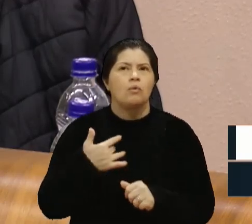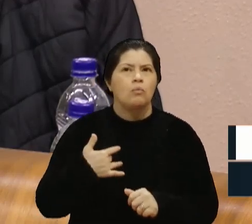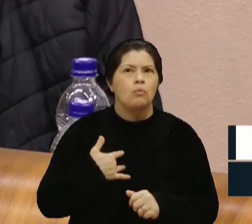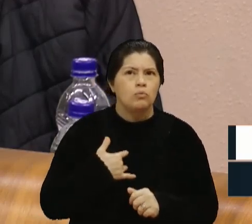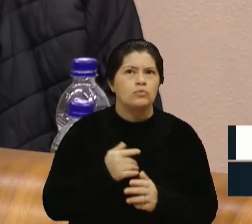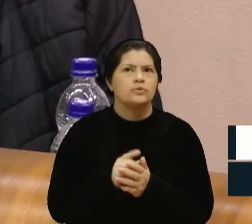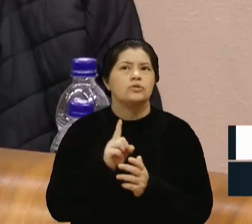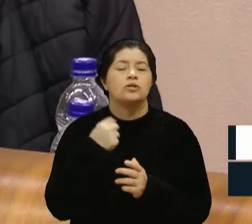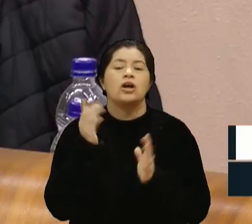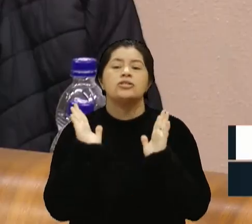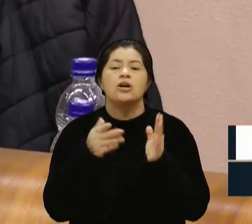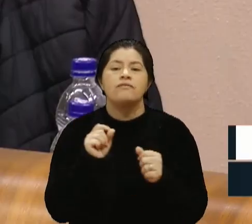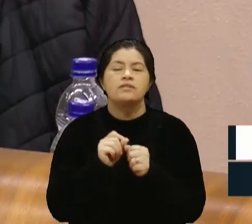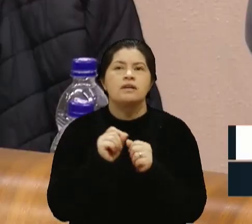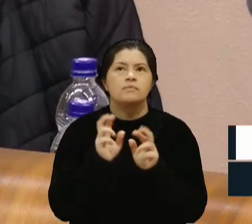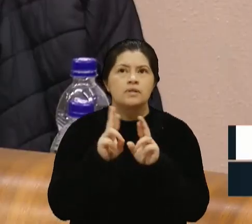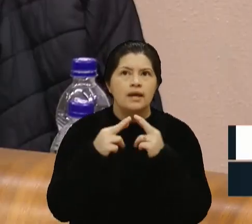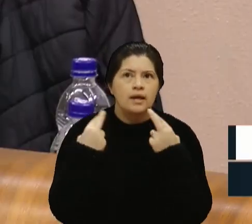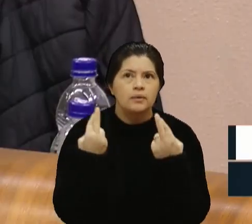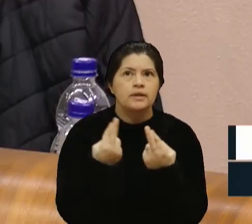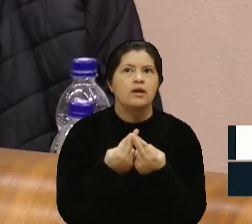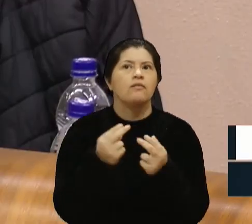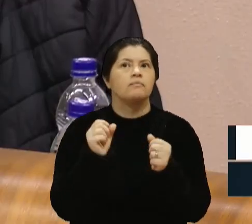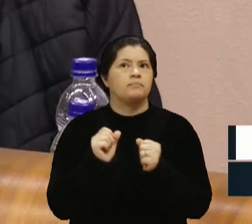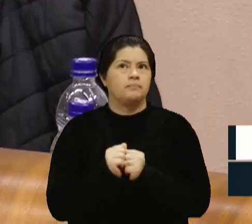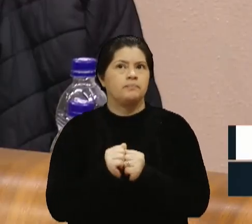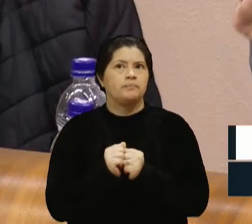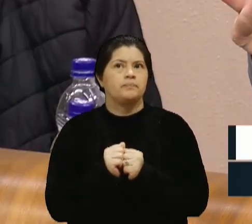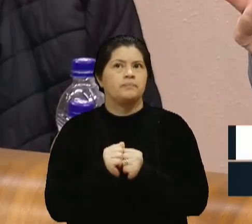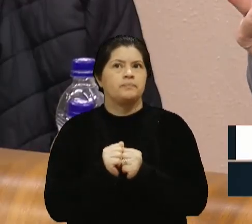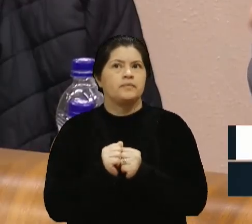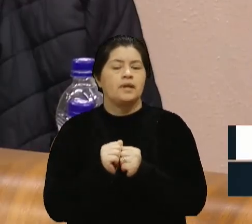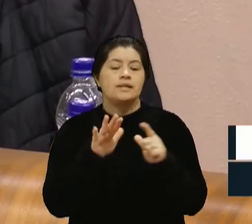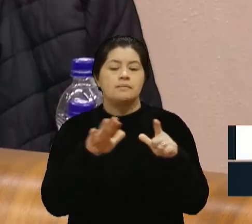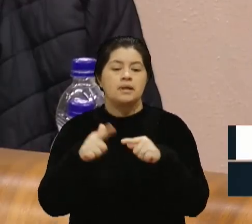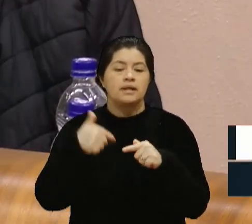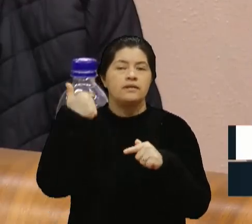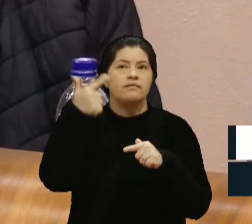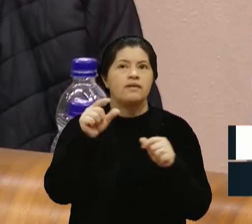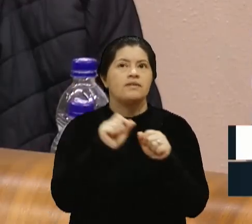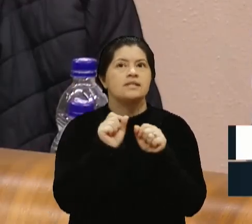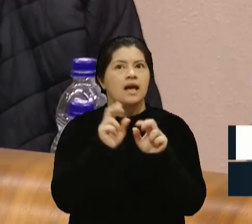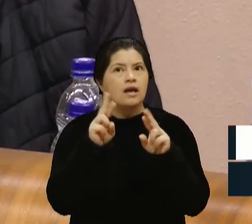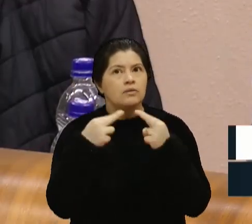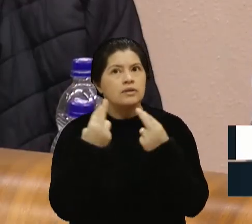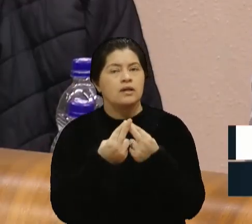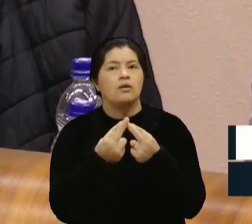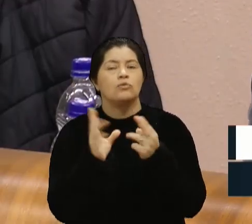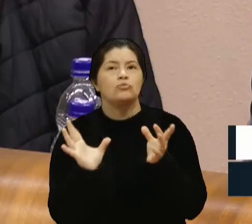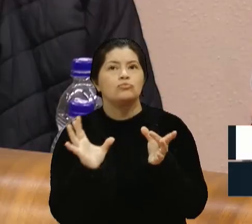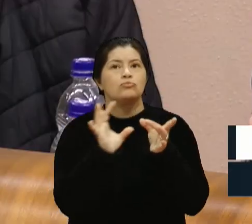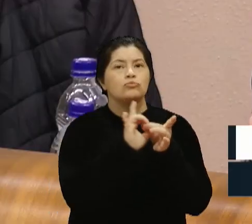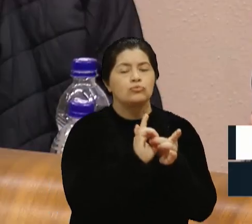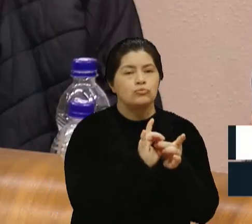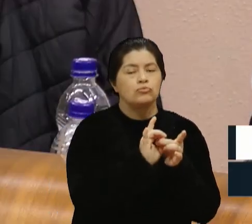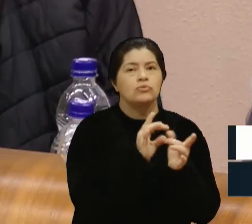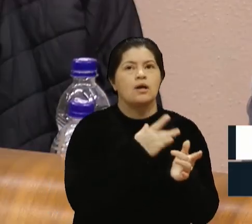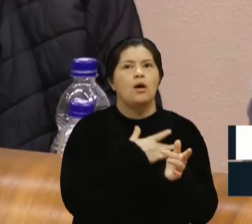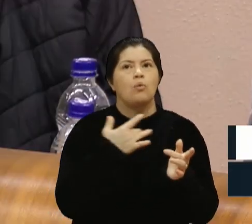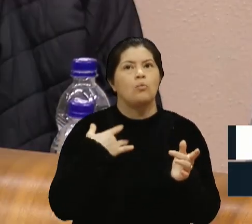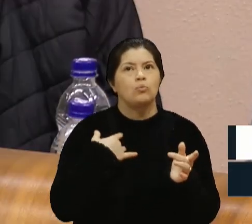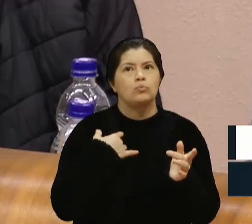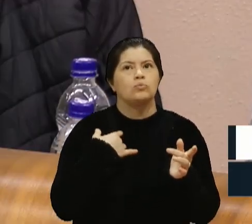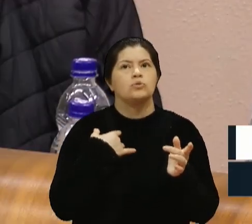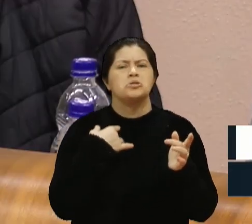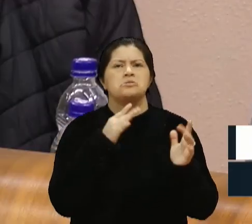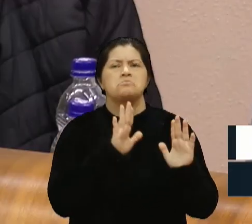fizemos já uma reunião e vamos fazer, agora, semana que vem, outra reunião, reunindo saúde, seja com o consultório de